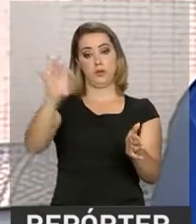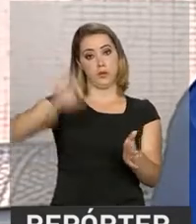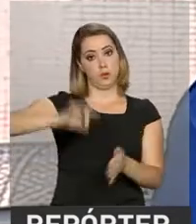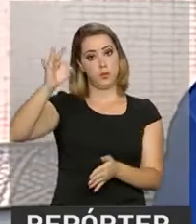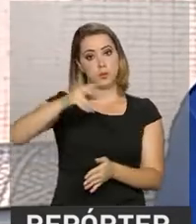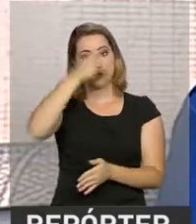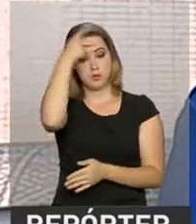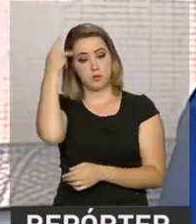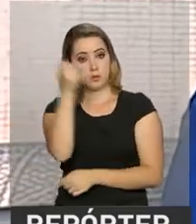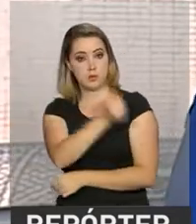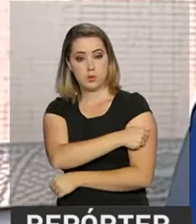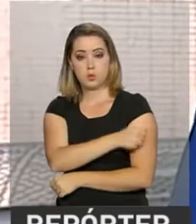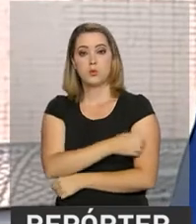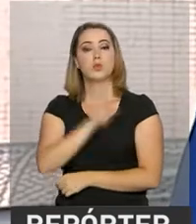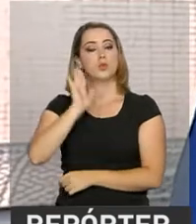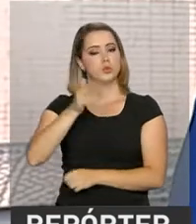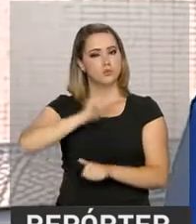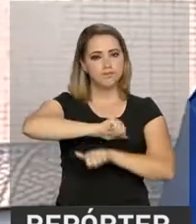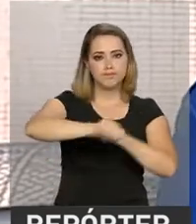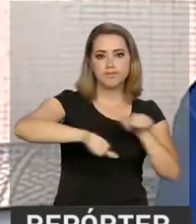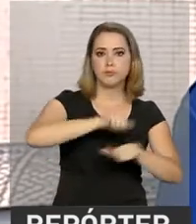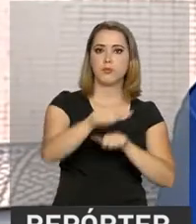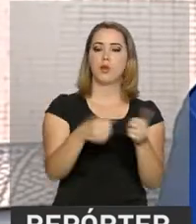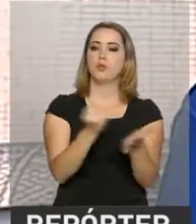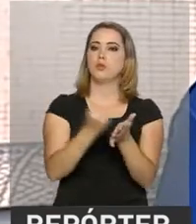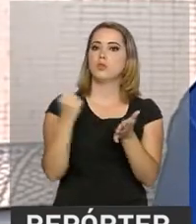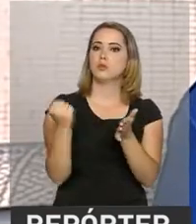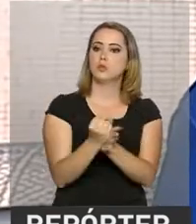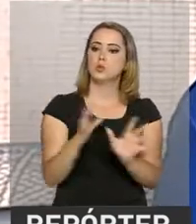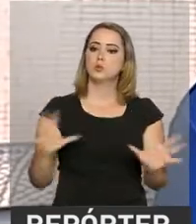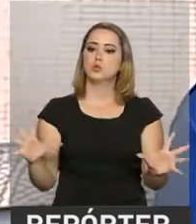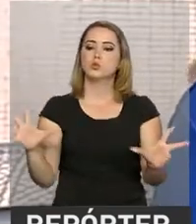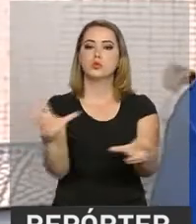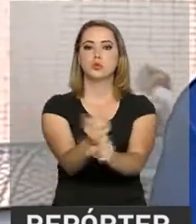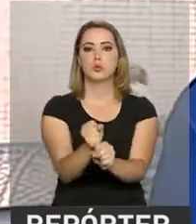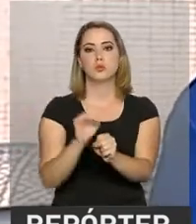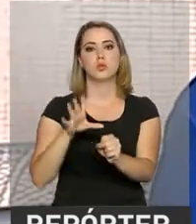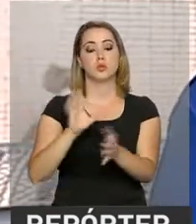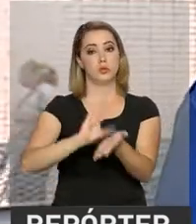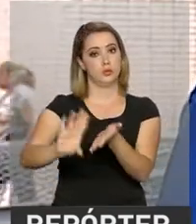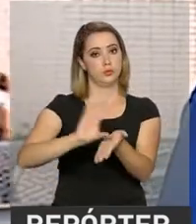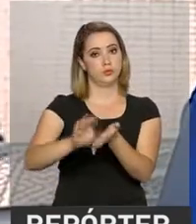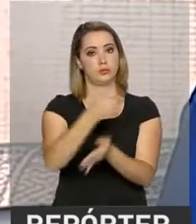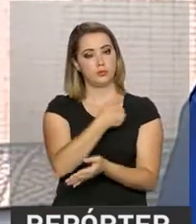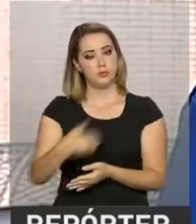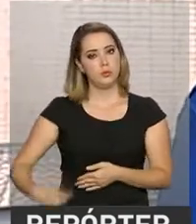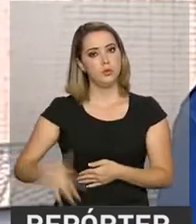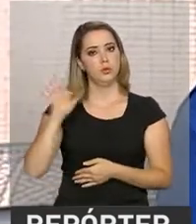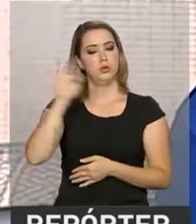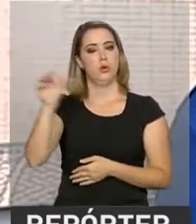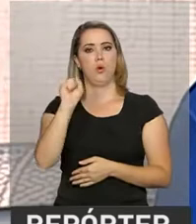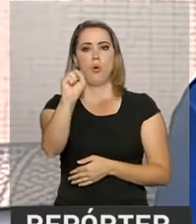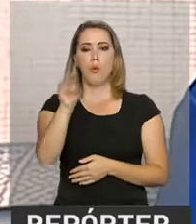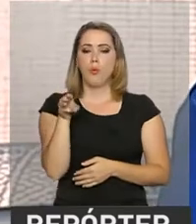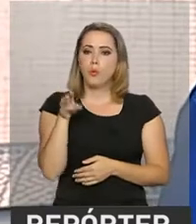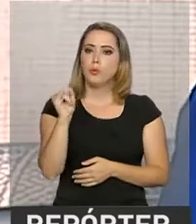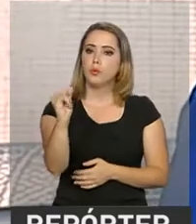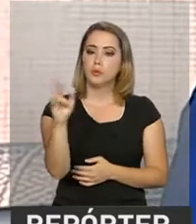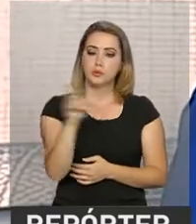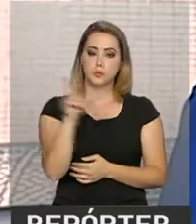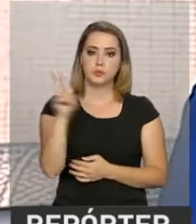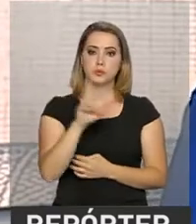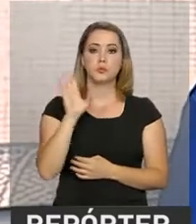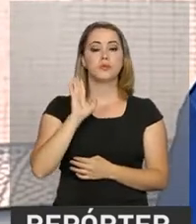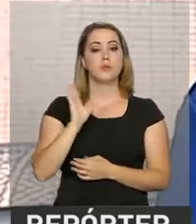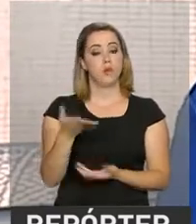98% dos estudantes conseguiram renovar o contrato, somando em investimentos do governo federal 8 bilhões e 600 milhões de